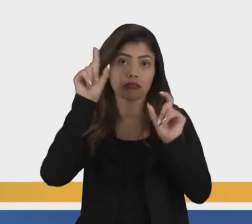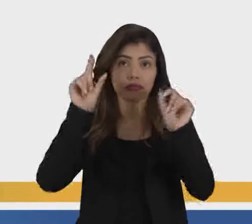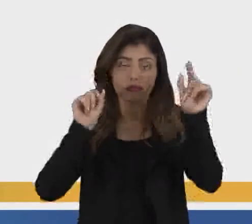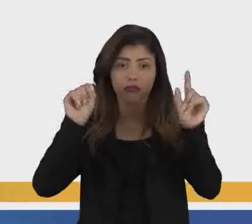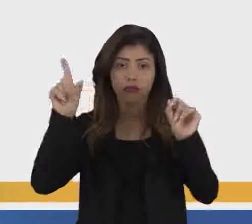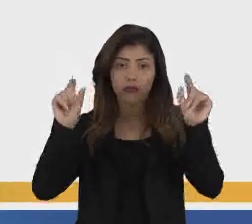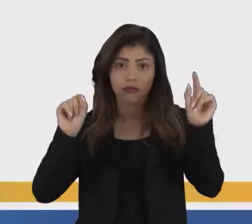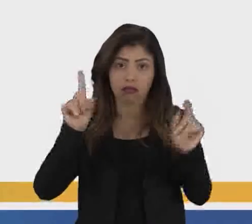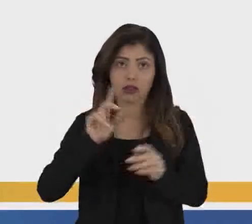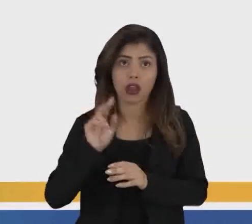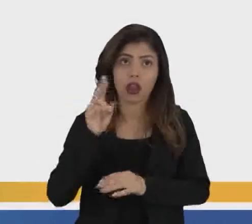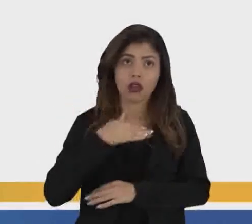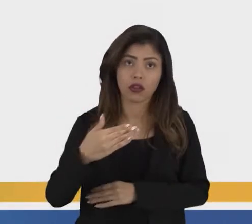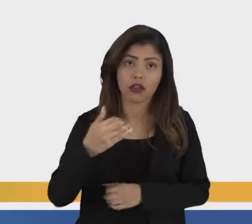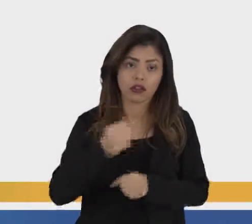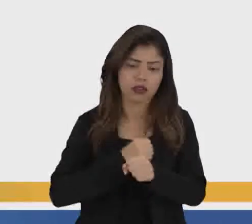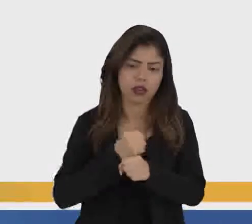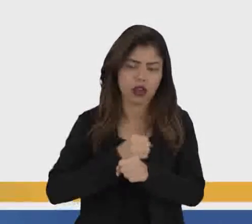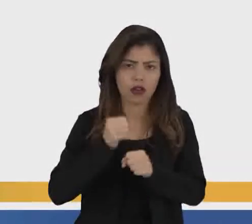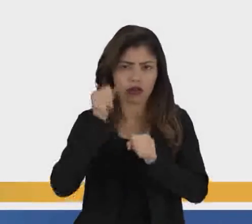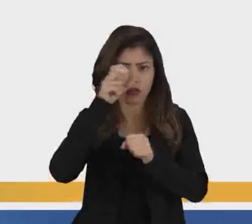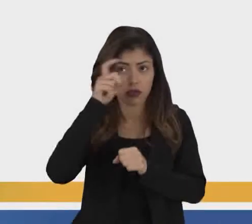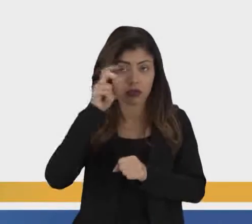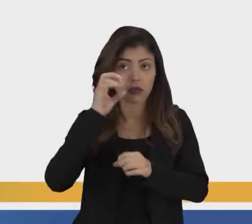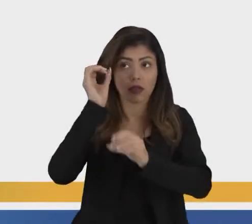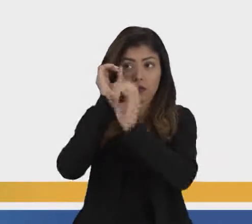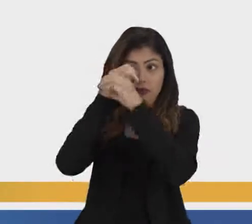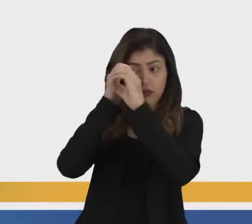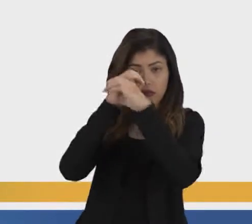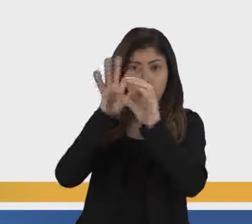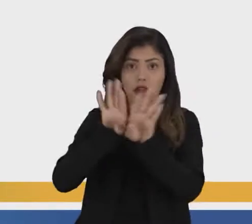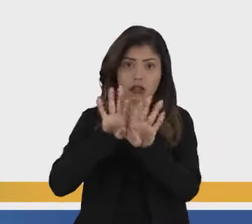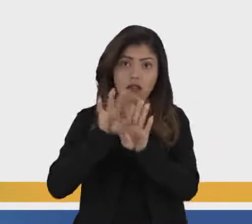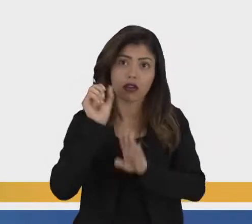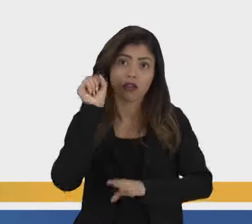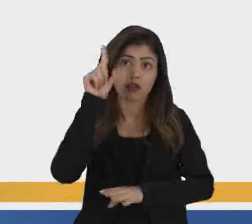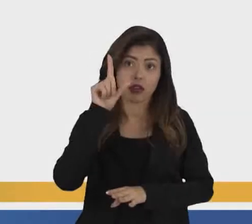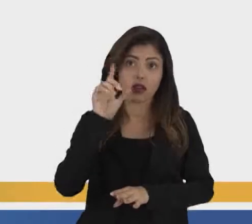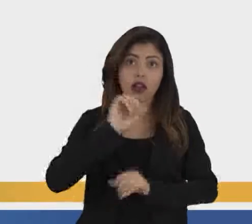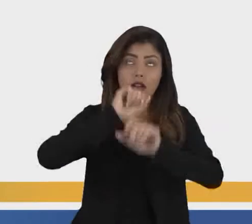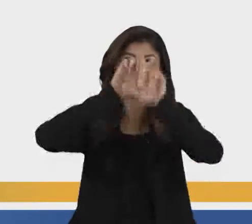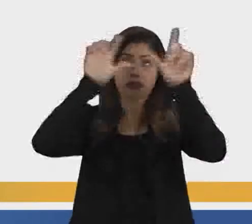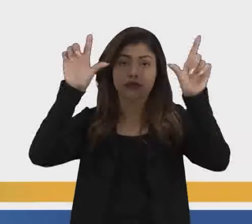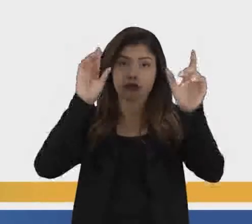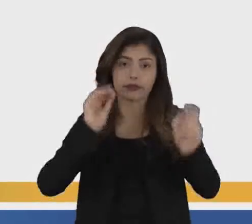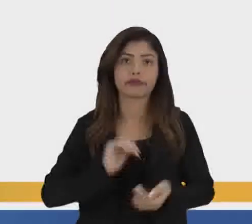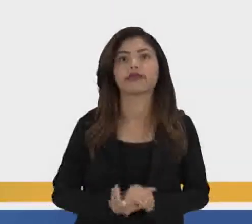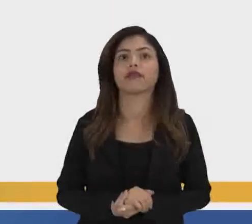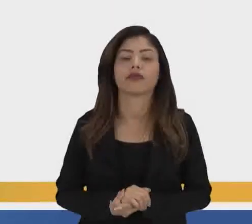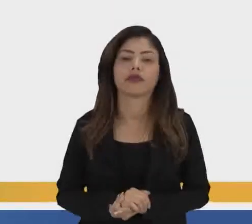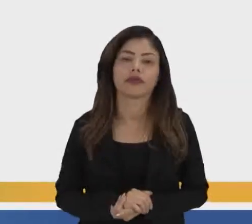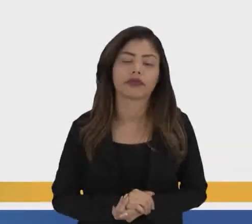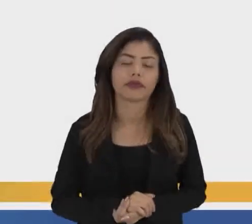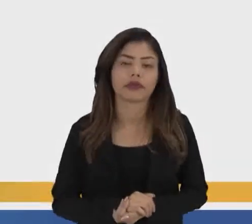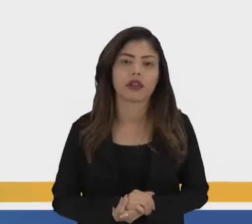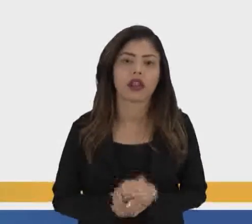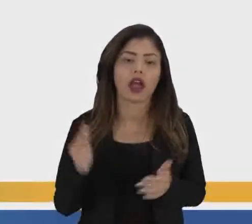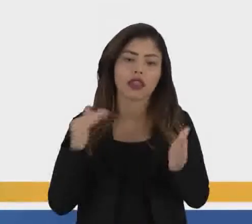estrelas cujas posições têm sido consideradas invariáveis durante anos de observação, que são estrelas fixas no